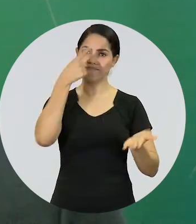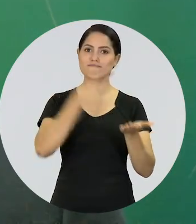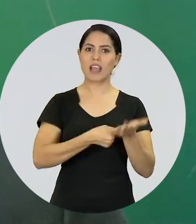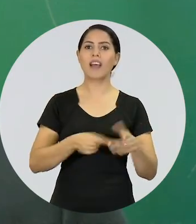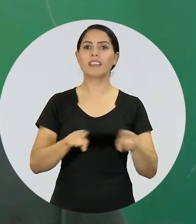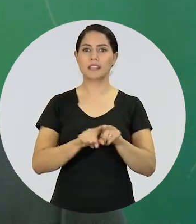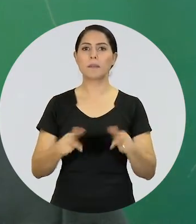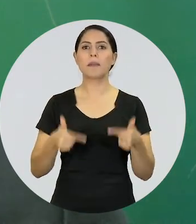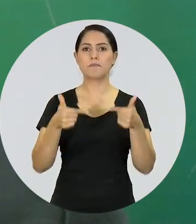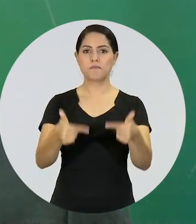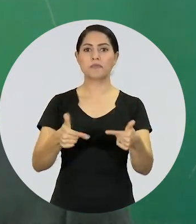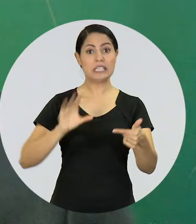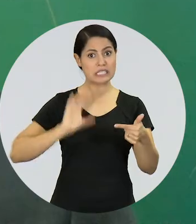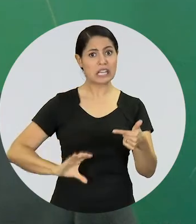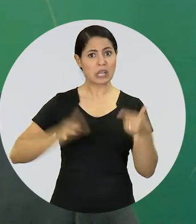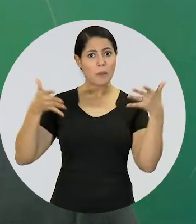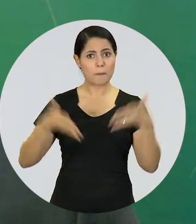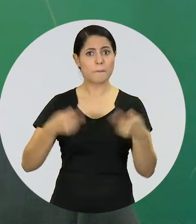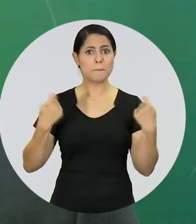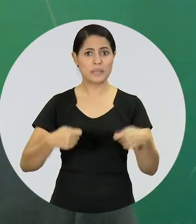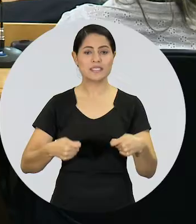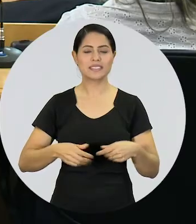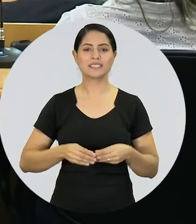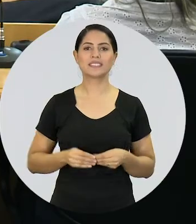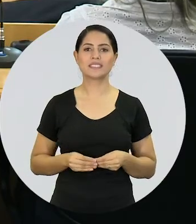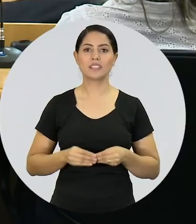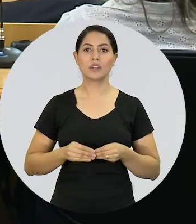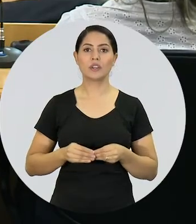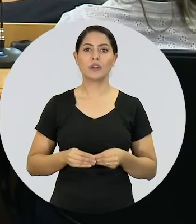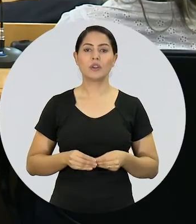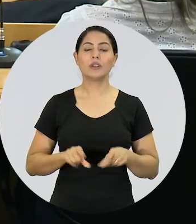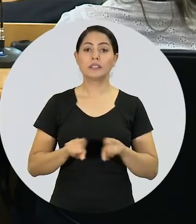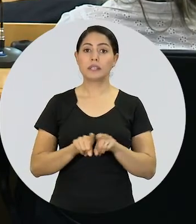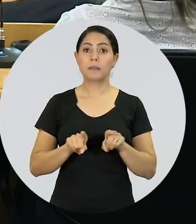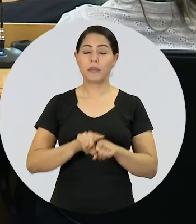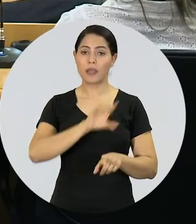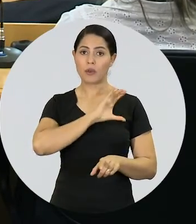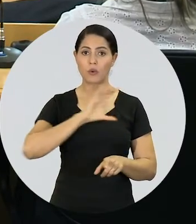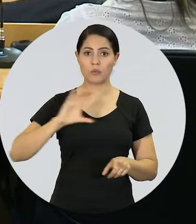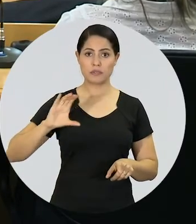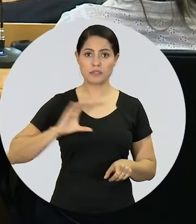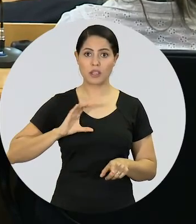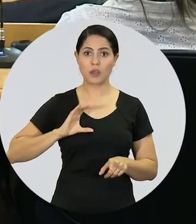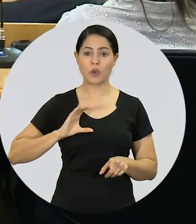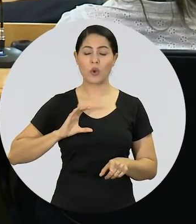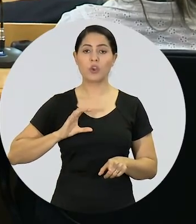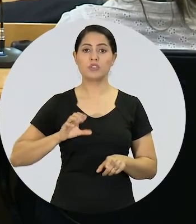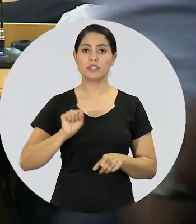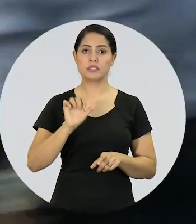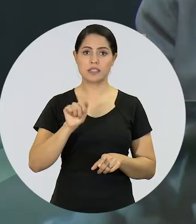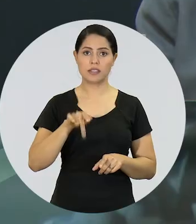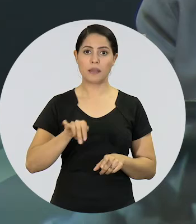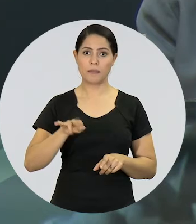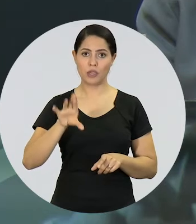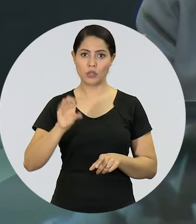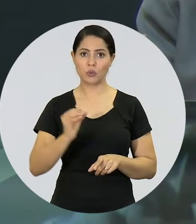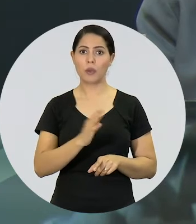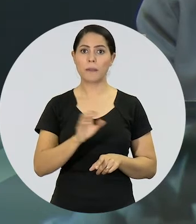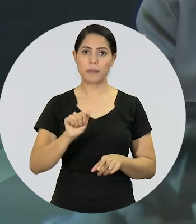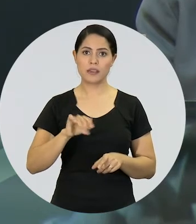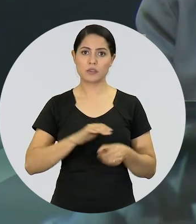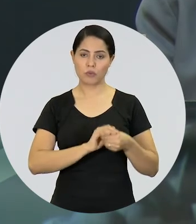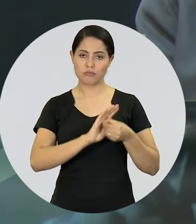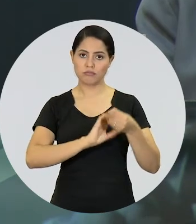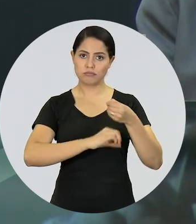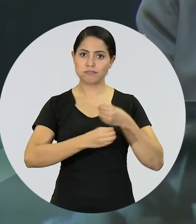compromisso também. Então, o cidadão precisa co-participar. A Comissão Especial de Saneamento Básico e Recursos Hídricos da OAB tem